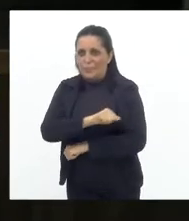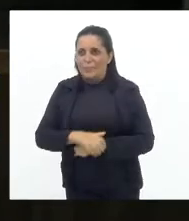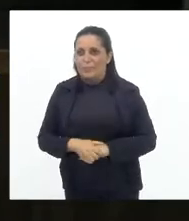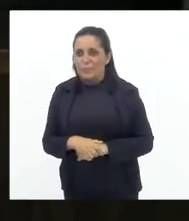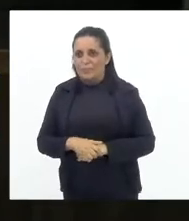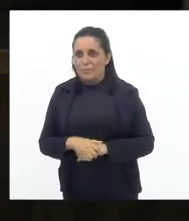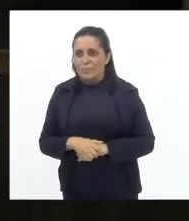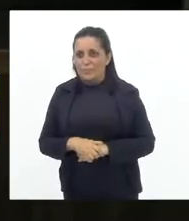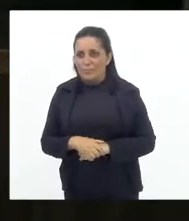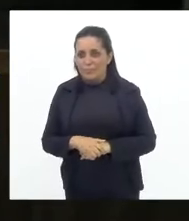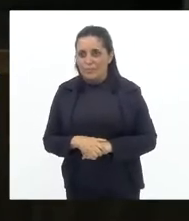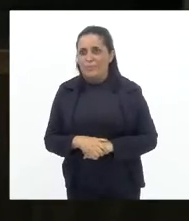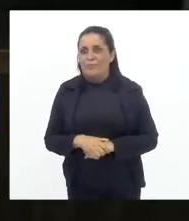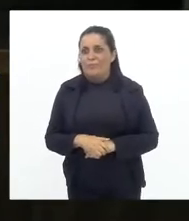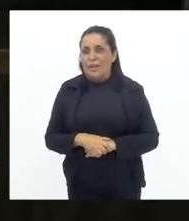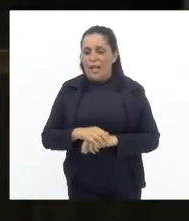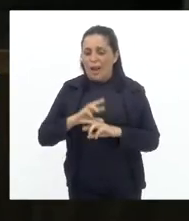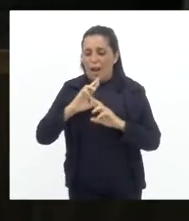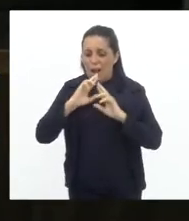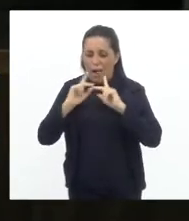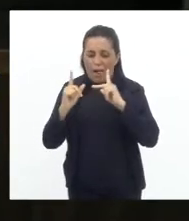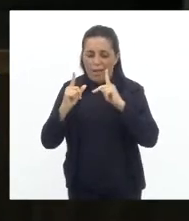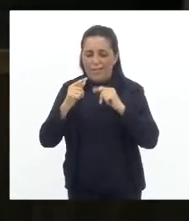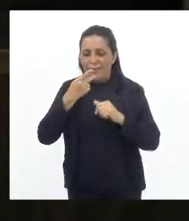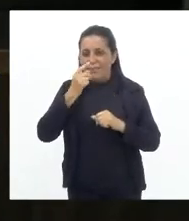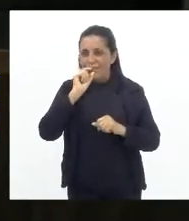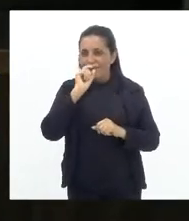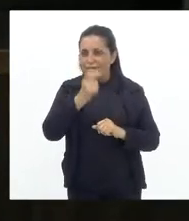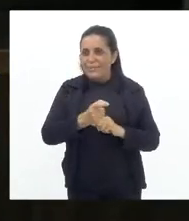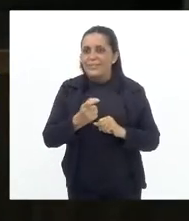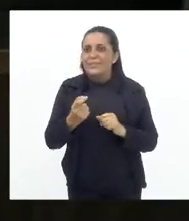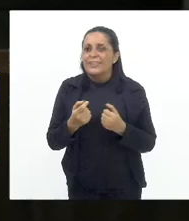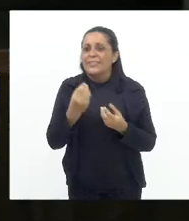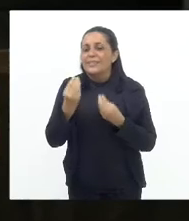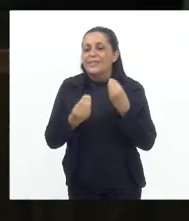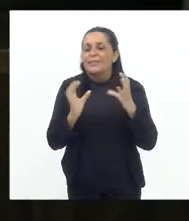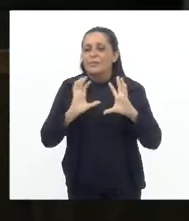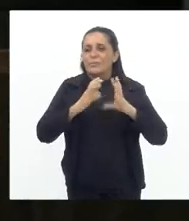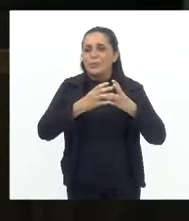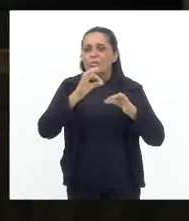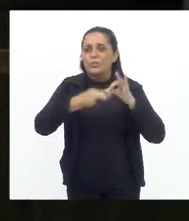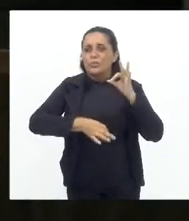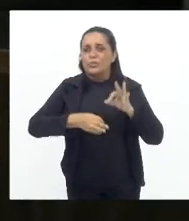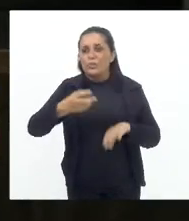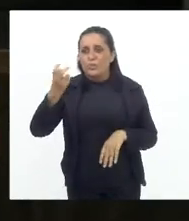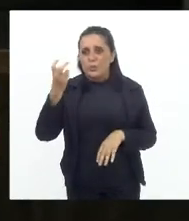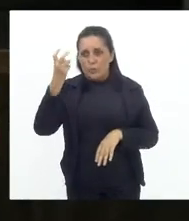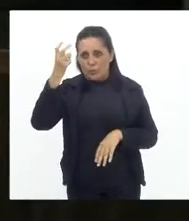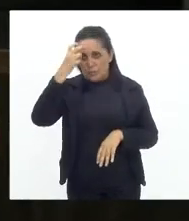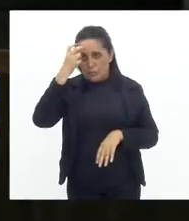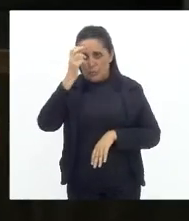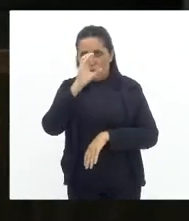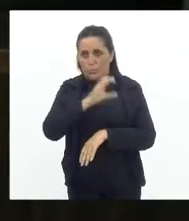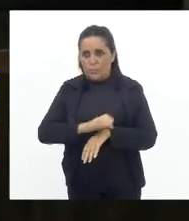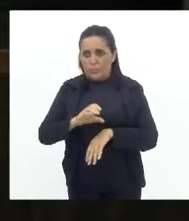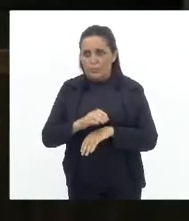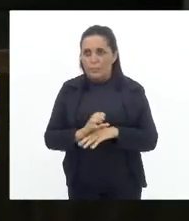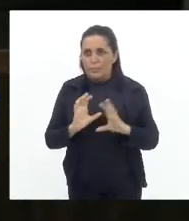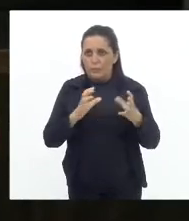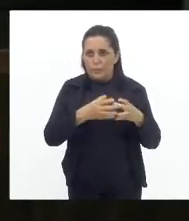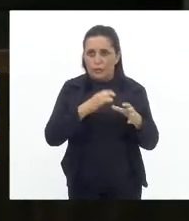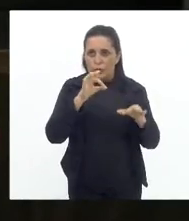entendendo trava-língua vendendo de pareceres das comissões constantes de Cultura para emitir parecer pela comissão de condição de